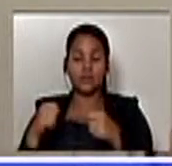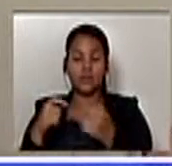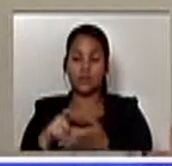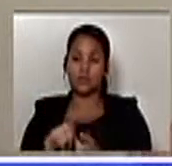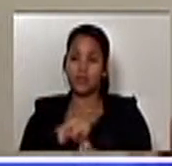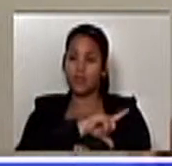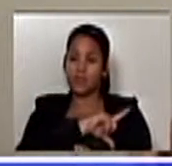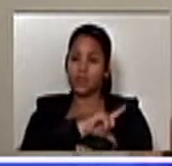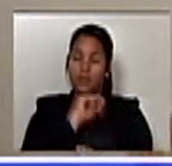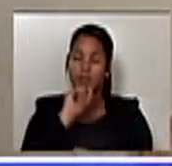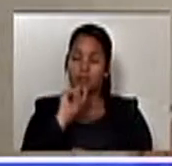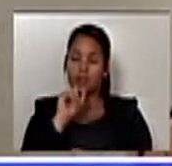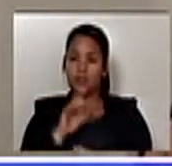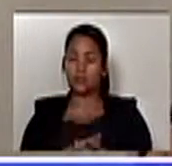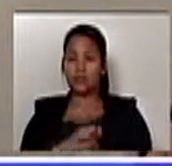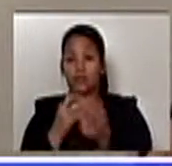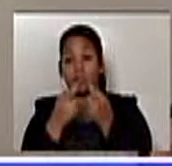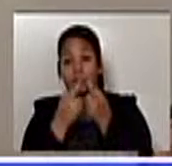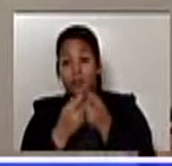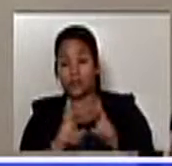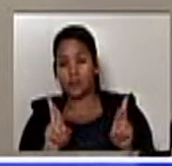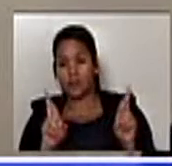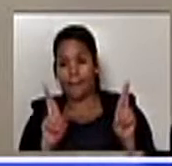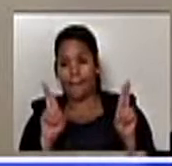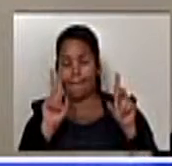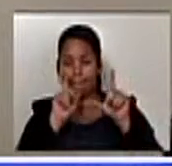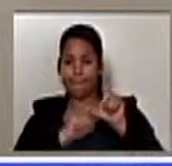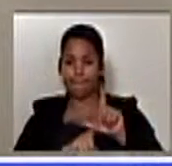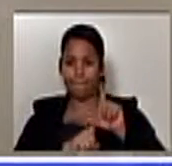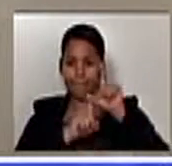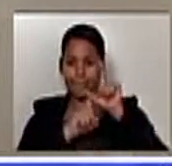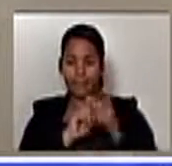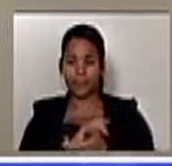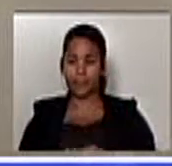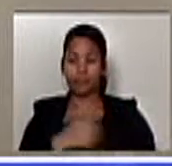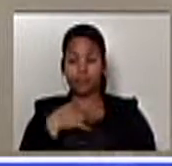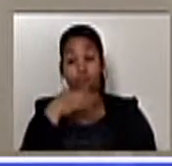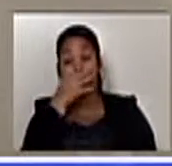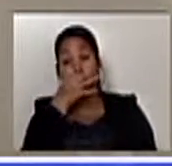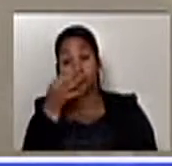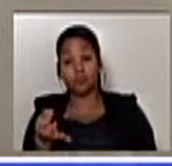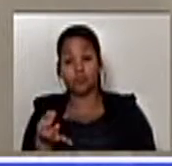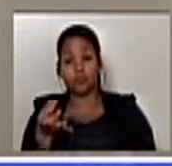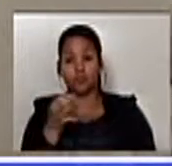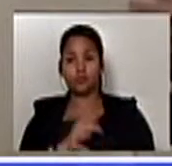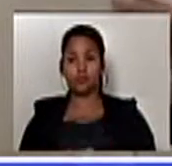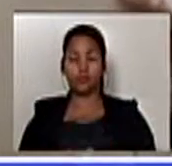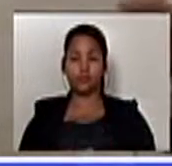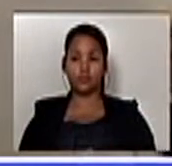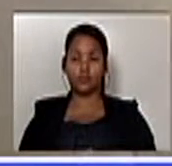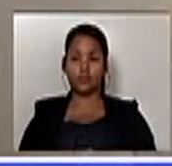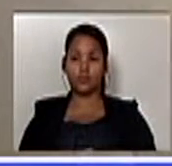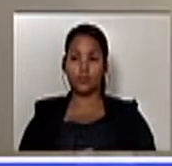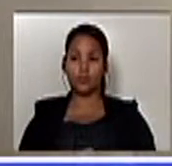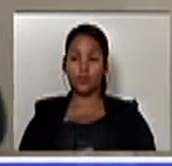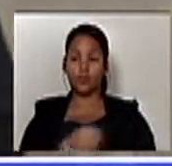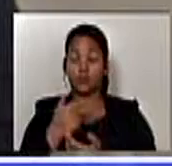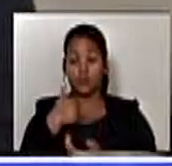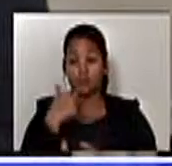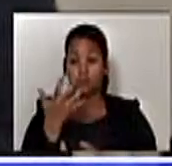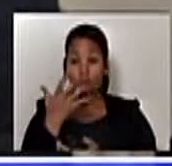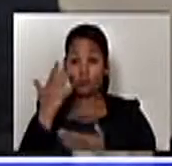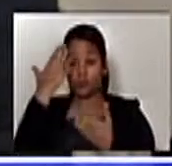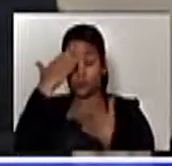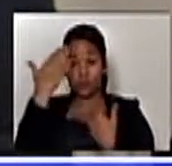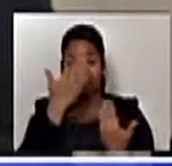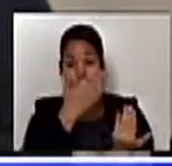nacional e estadual resolva a situação da CEAL definitivamente. Fica essa observação e eu quero mais uma vez agradecer a